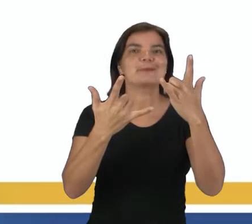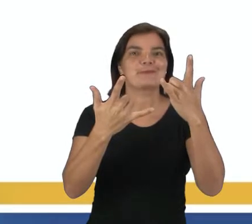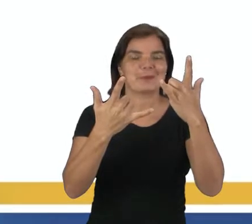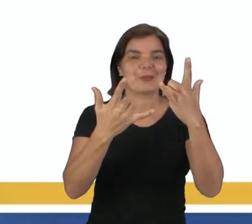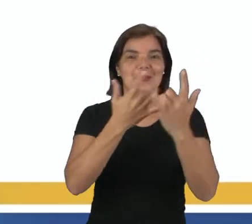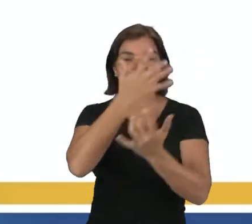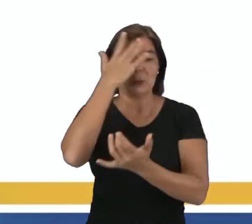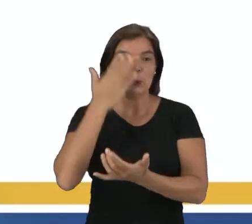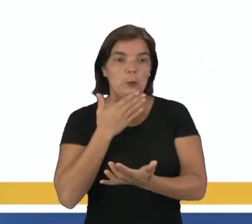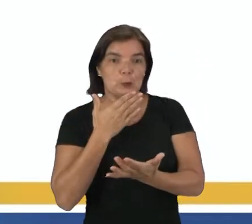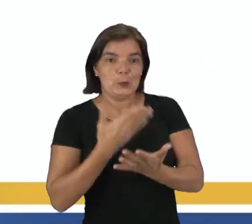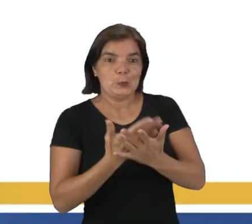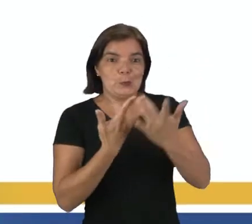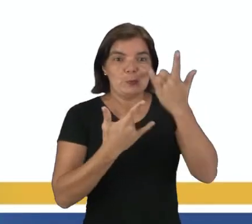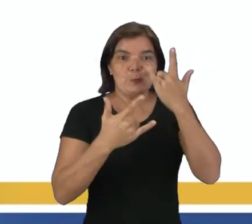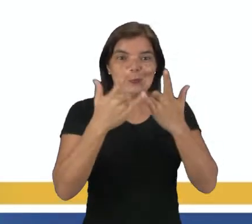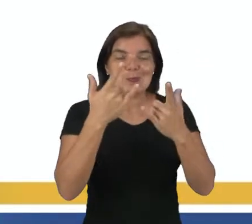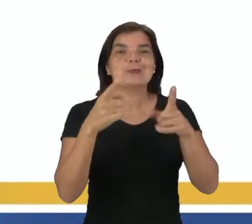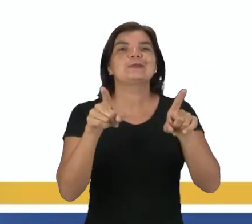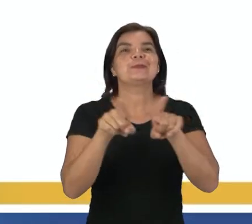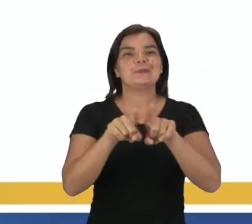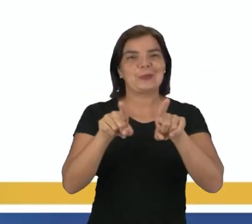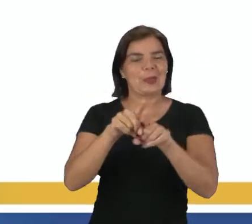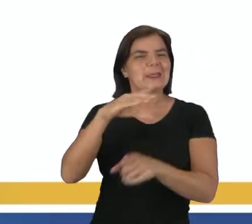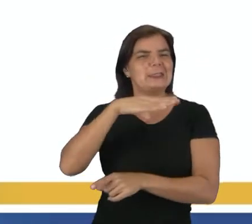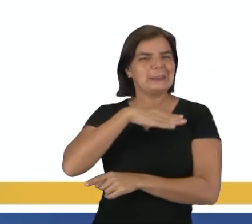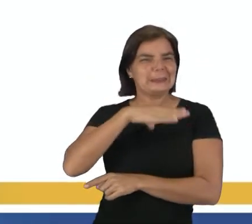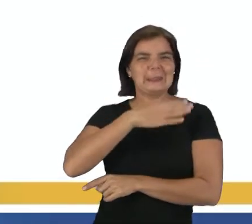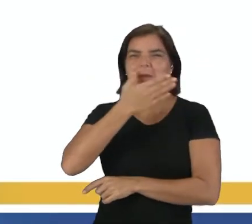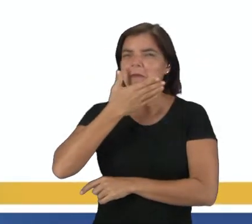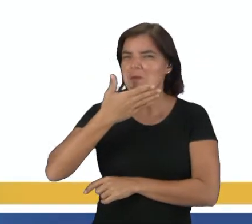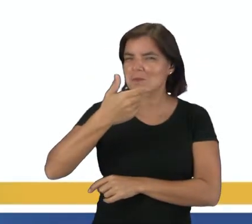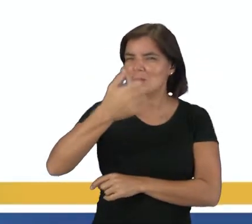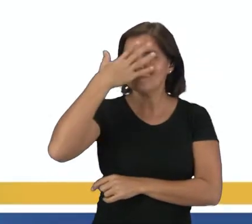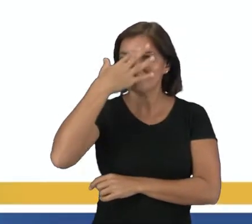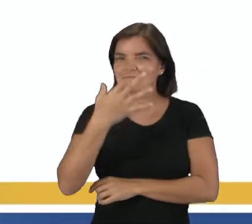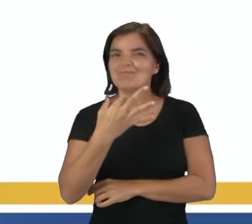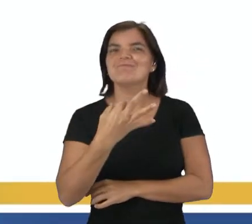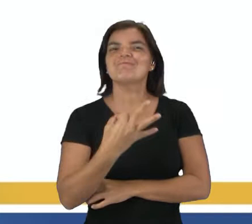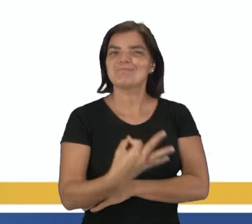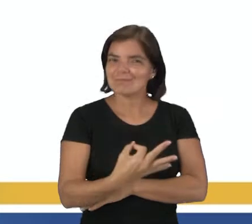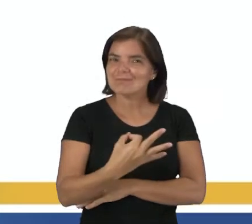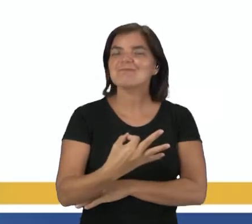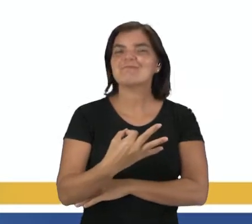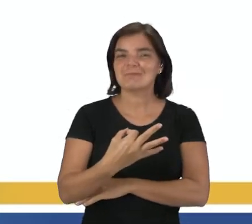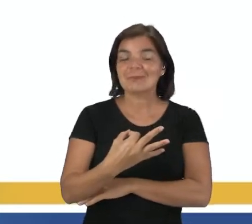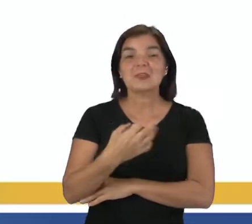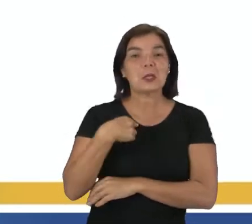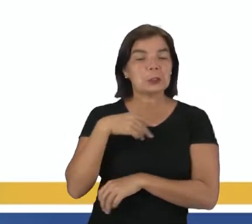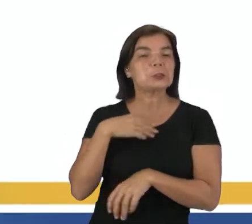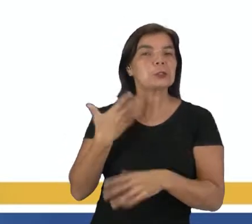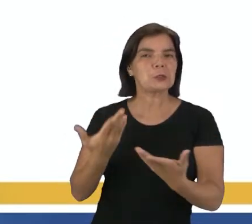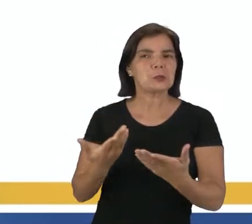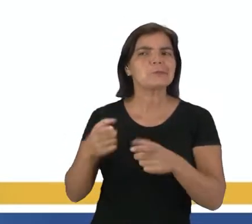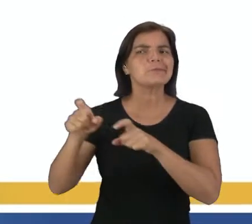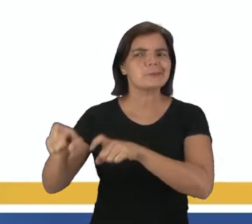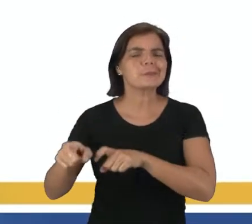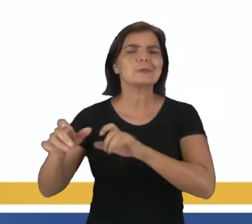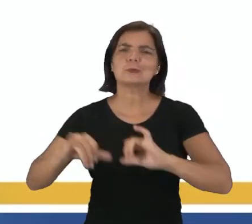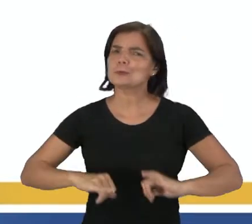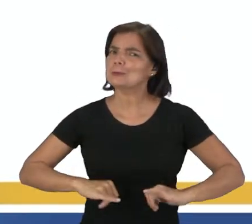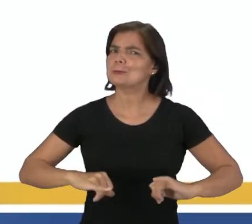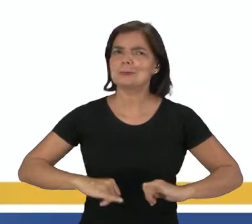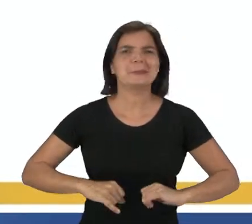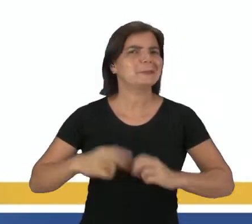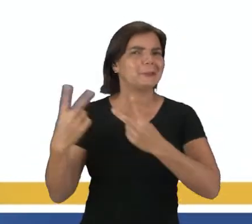que chamam a atenção. Vamos para a cidade que lá vai estar melhor. Com certeza, isso que nós estamos passando agora não